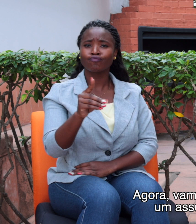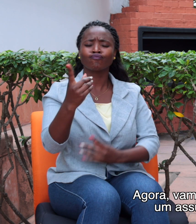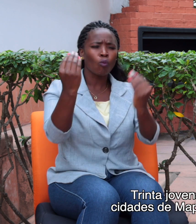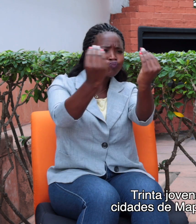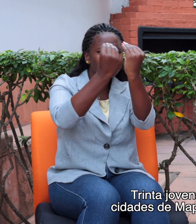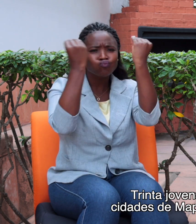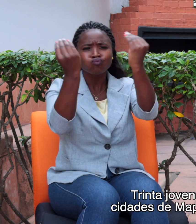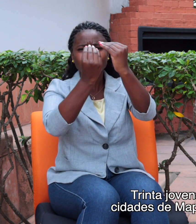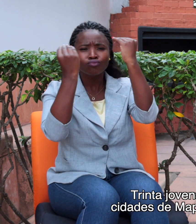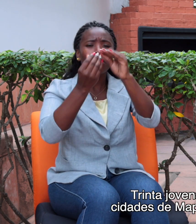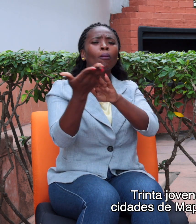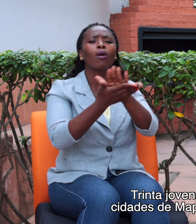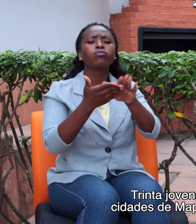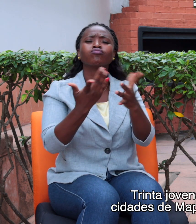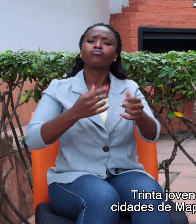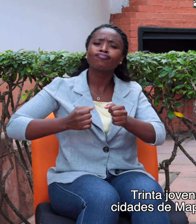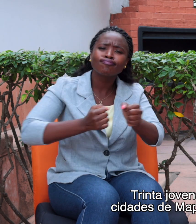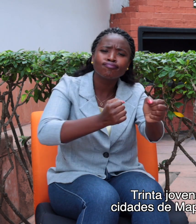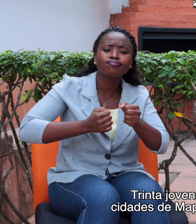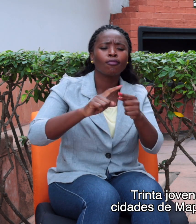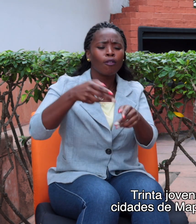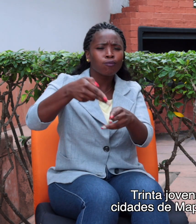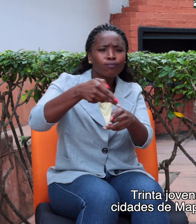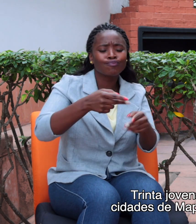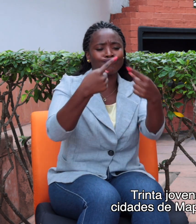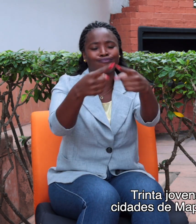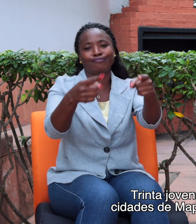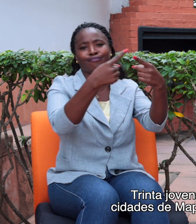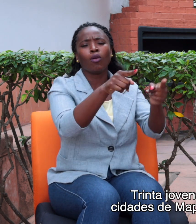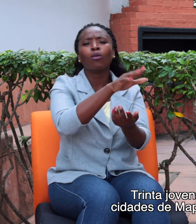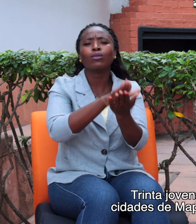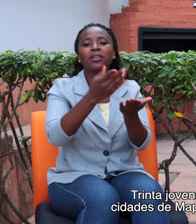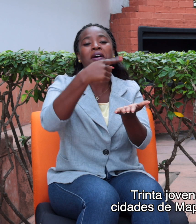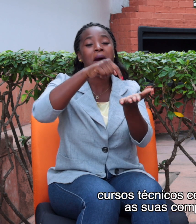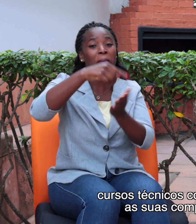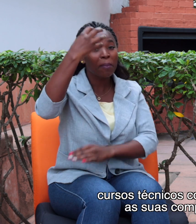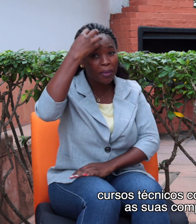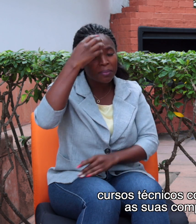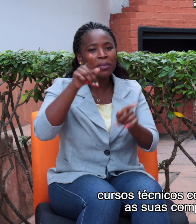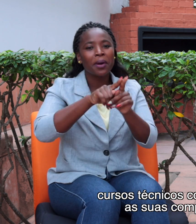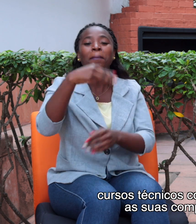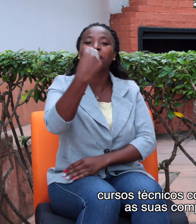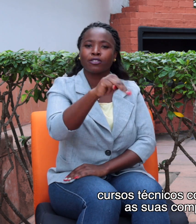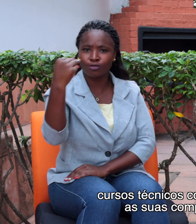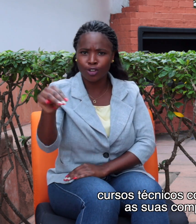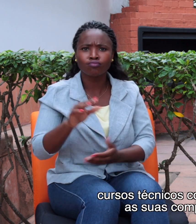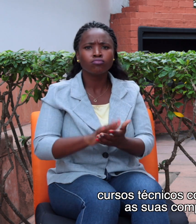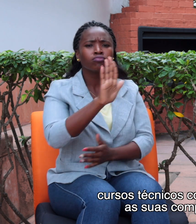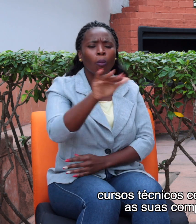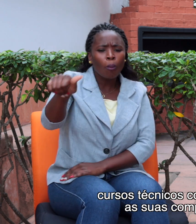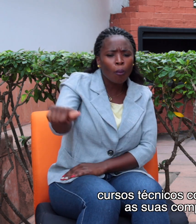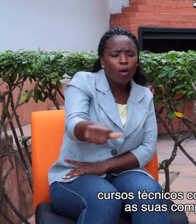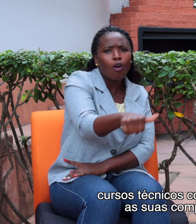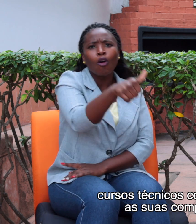destaque. 30 jovens com deficiência das cidades de Maputo e Matola frequentam cursos técnicos com a finalidade